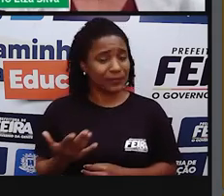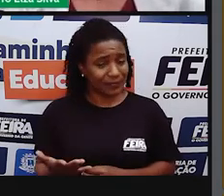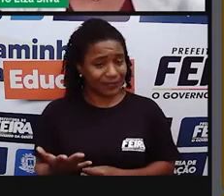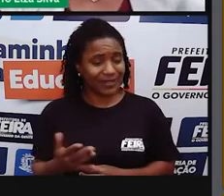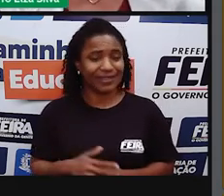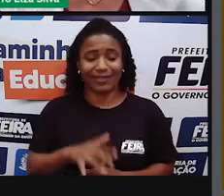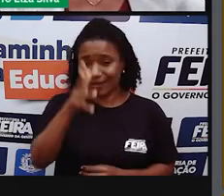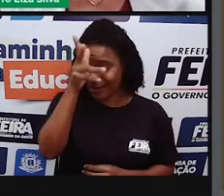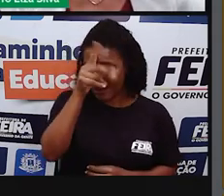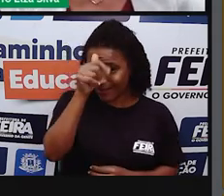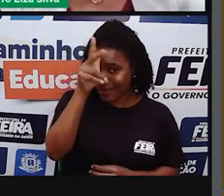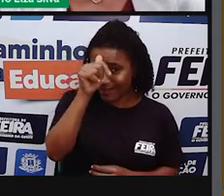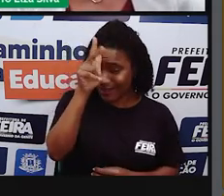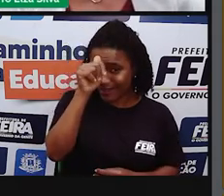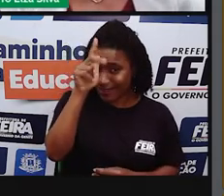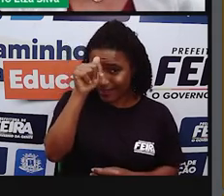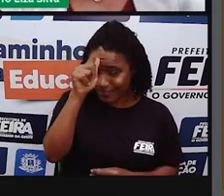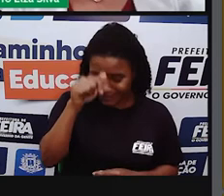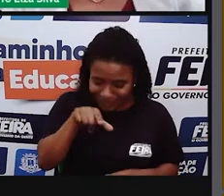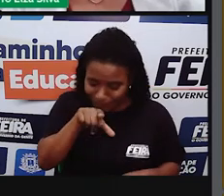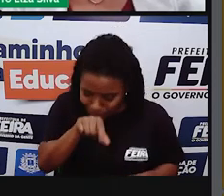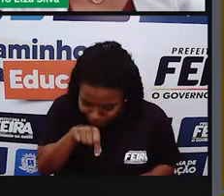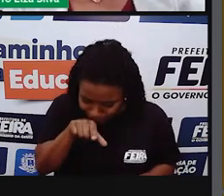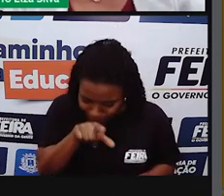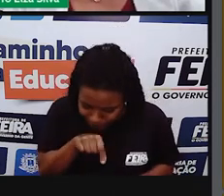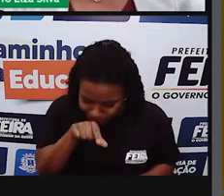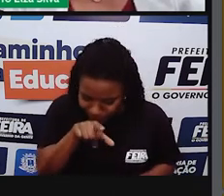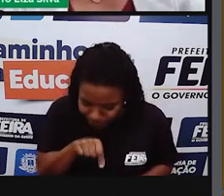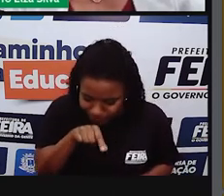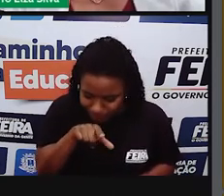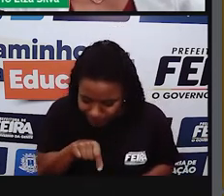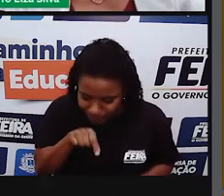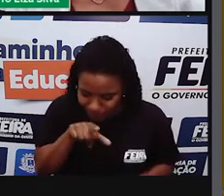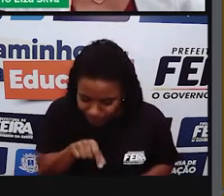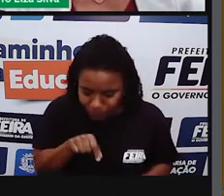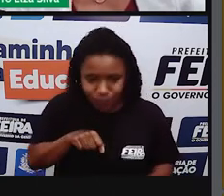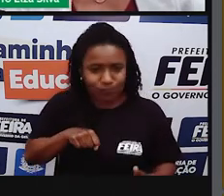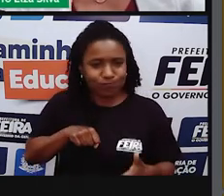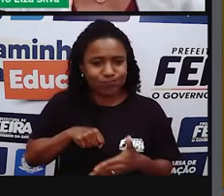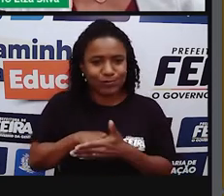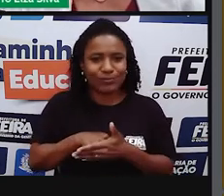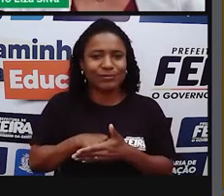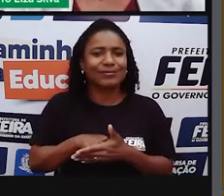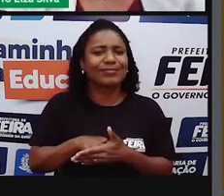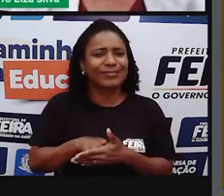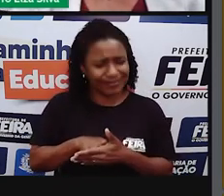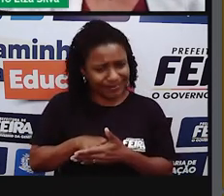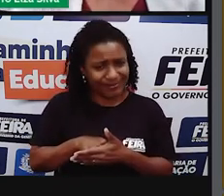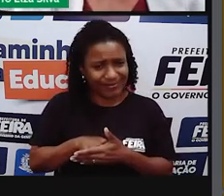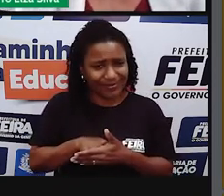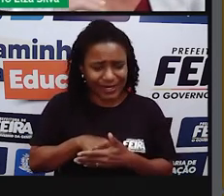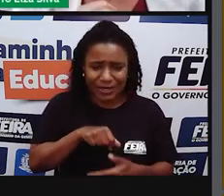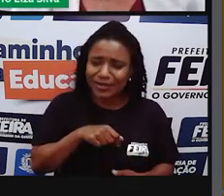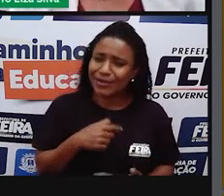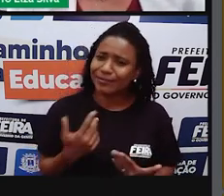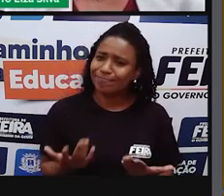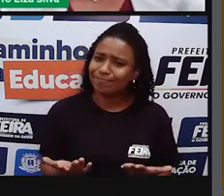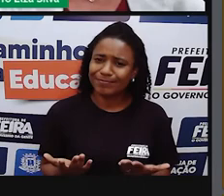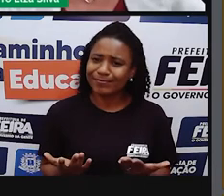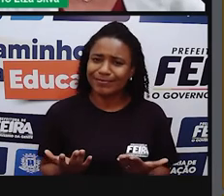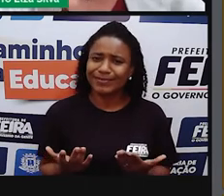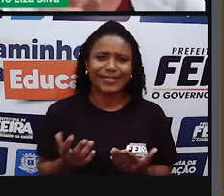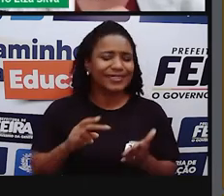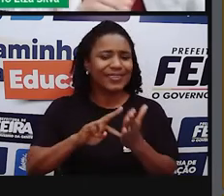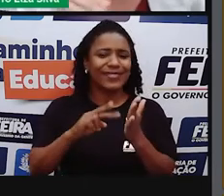galinha enche o papo. Little by little, the bird builds its nest. O que será, né, que esse ditado quer nos